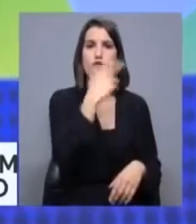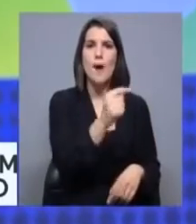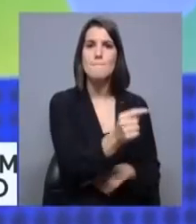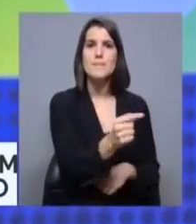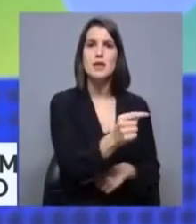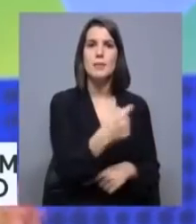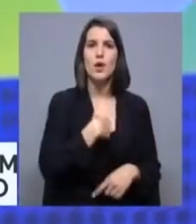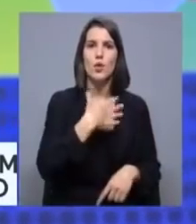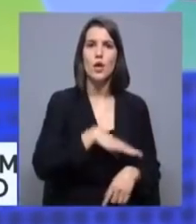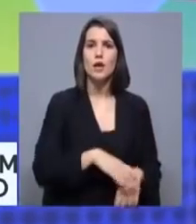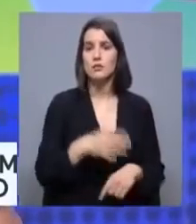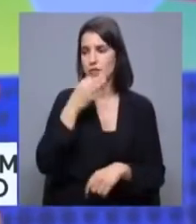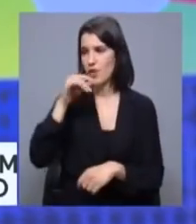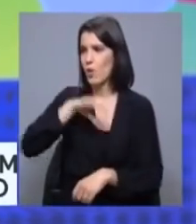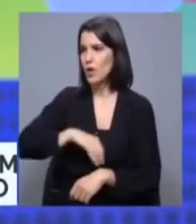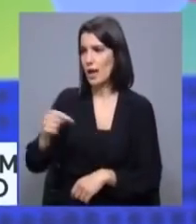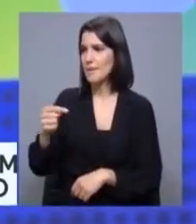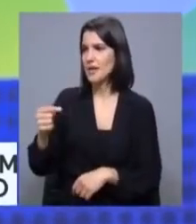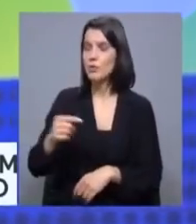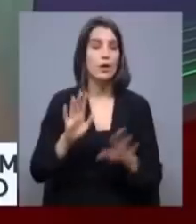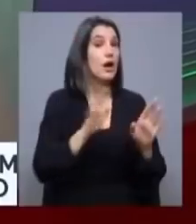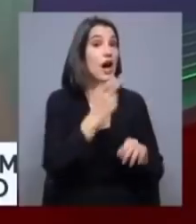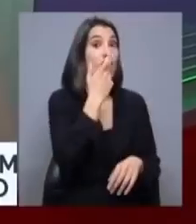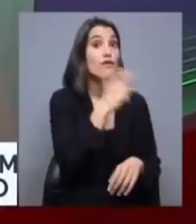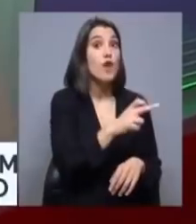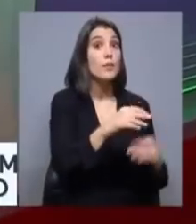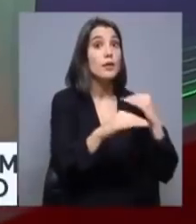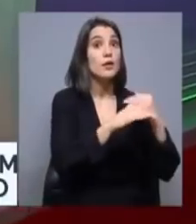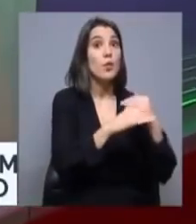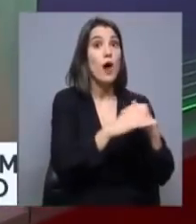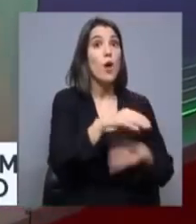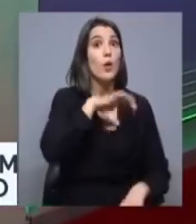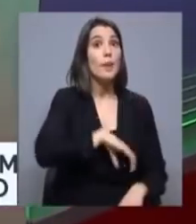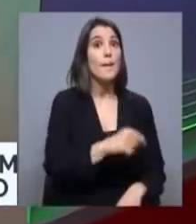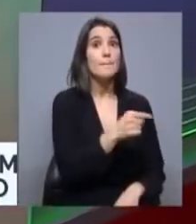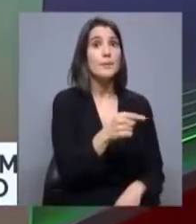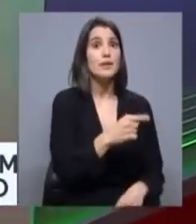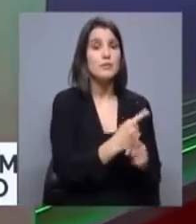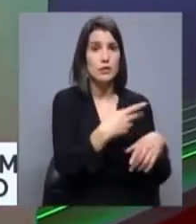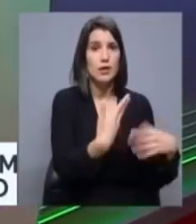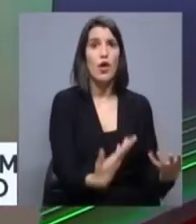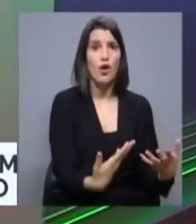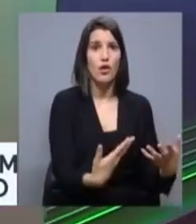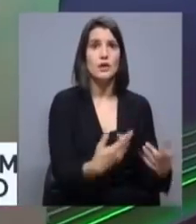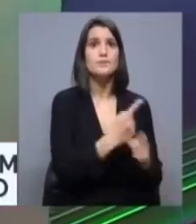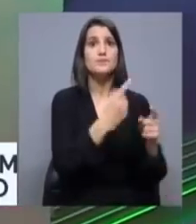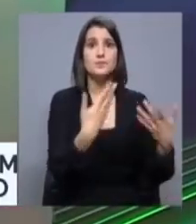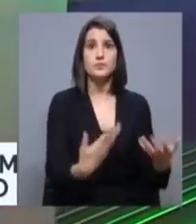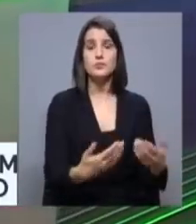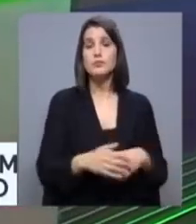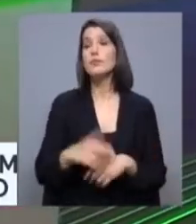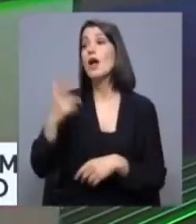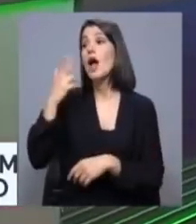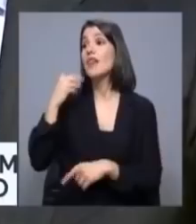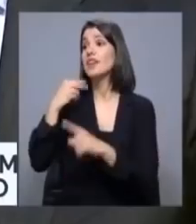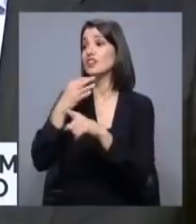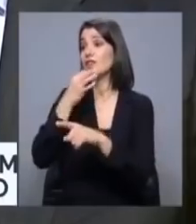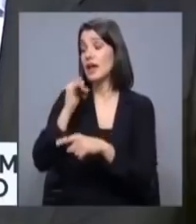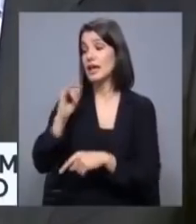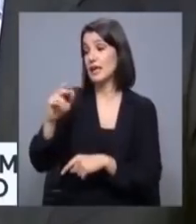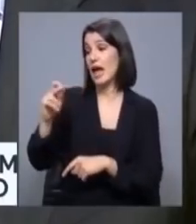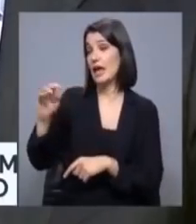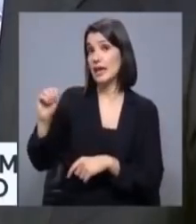forma mínima não é sobre nada aqui para a forma ao salário mínimo que podemos O João O que temos hoje o André está dizendo que